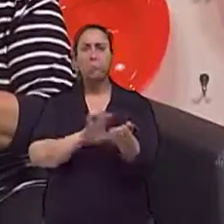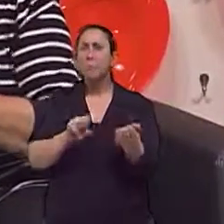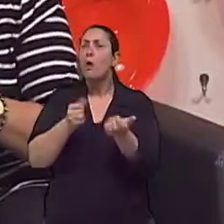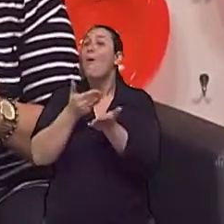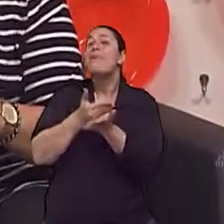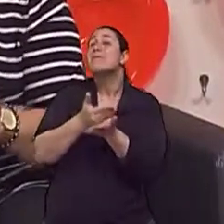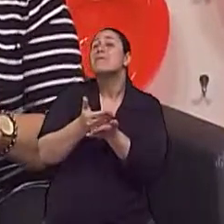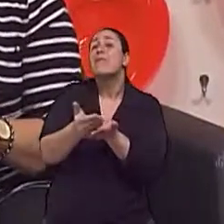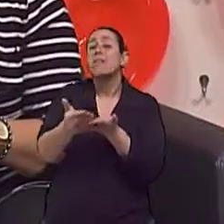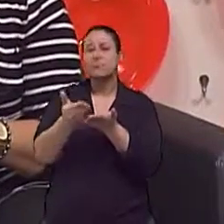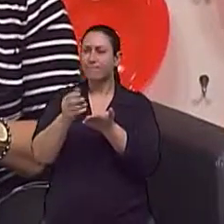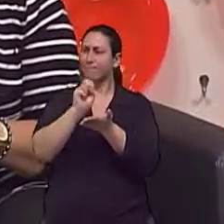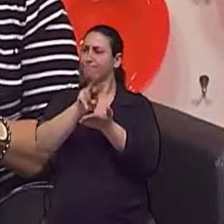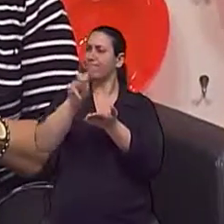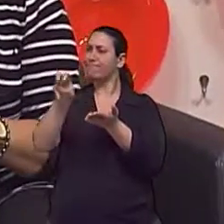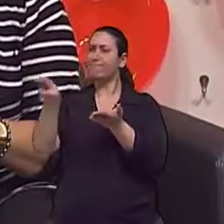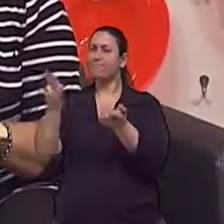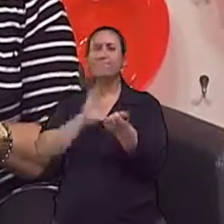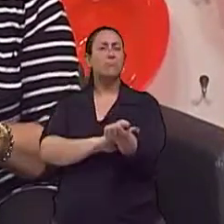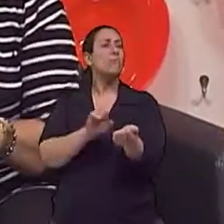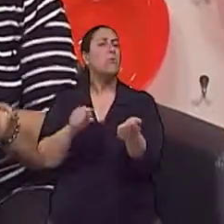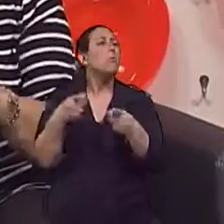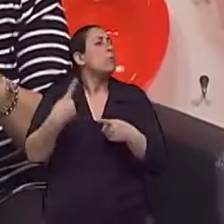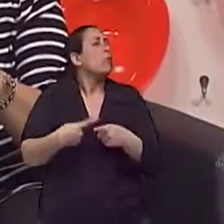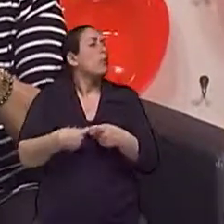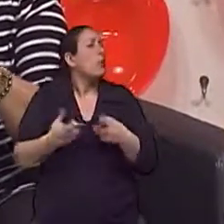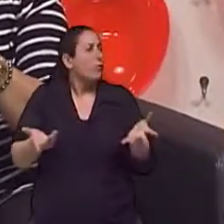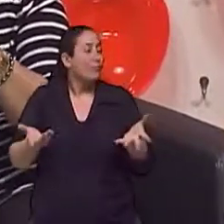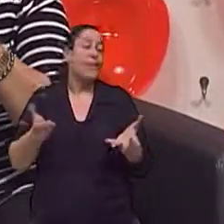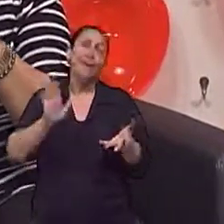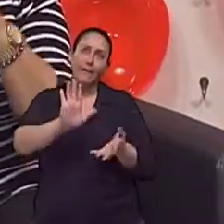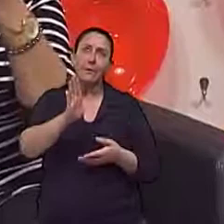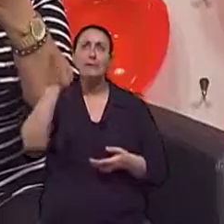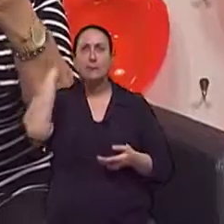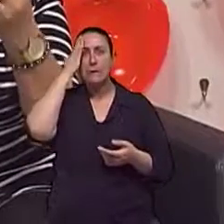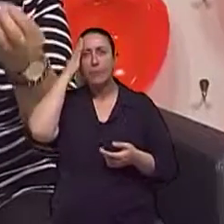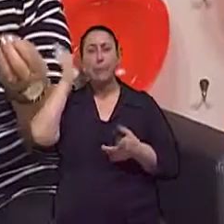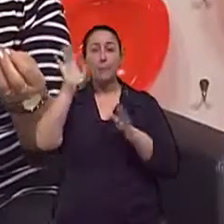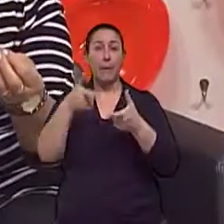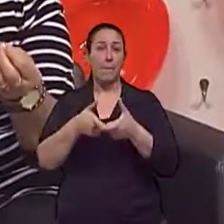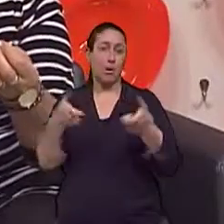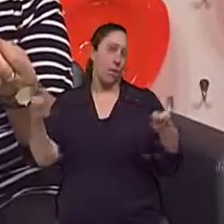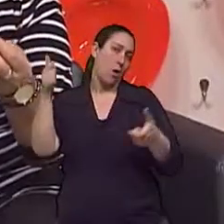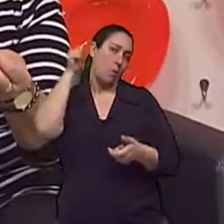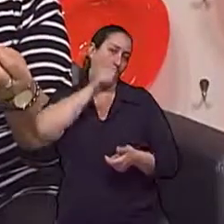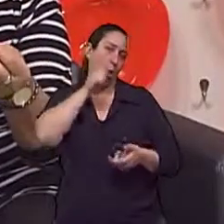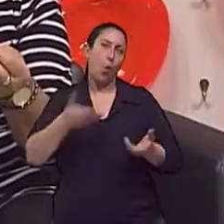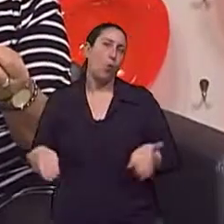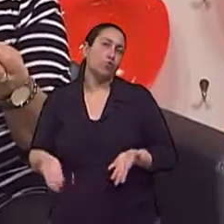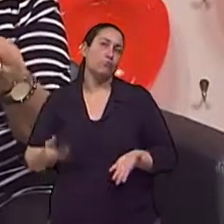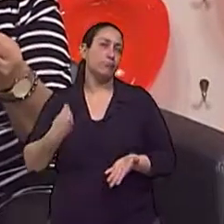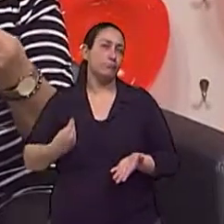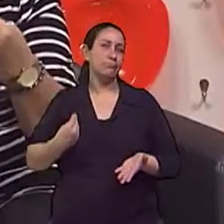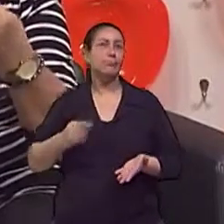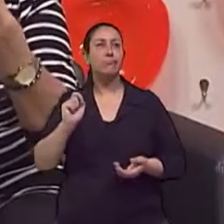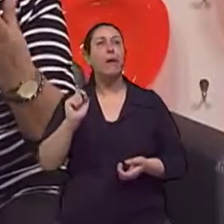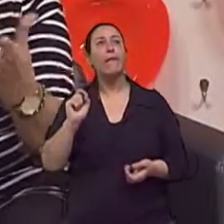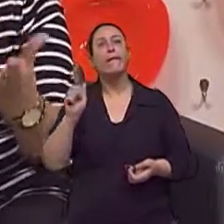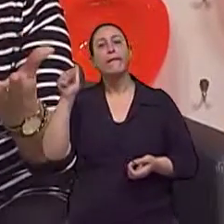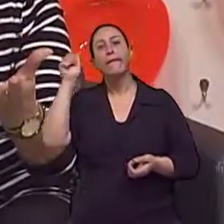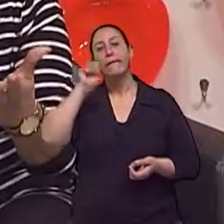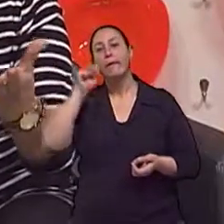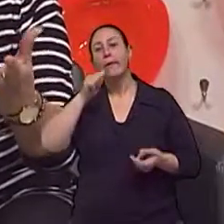começando Quais são os motivos a gente vê mais mulheres atualmente né a gente tem esse dado